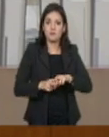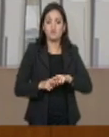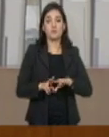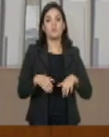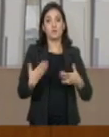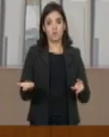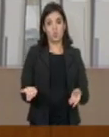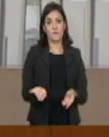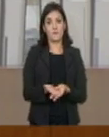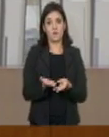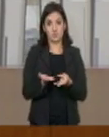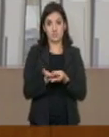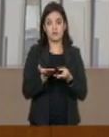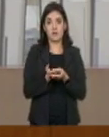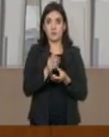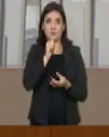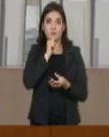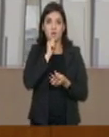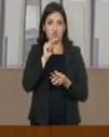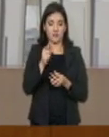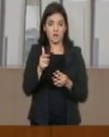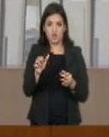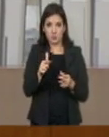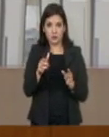processo não transita